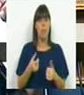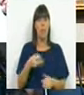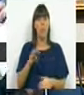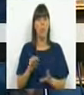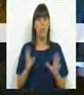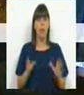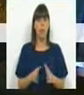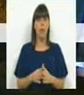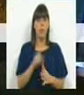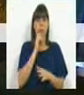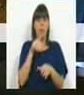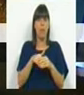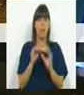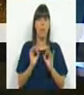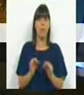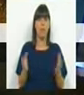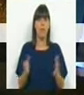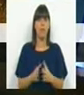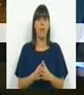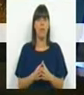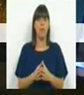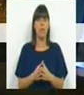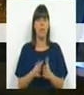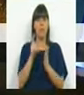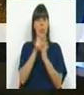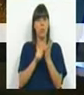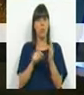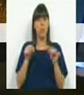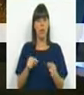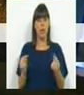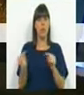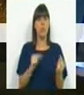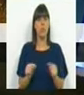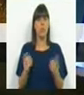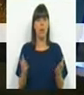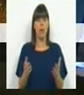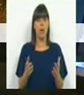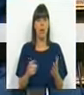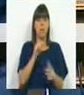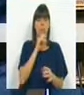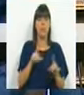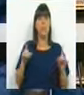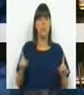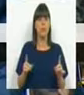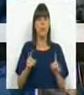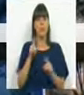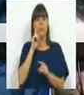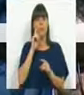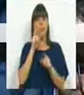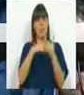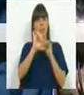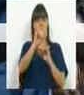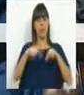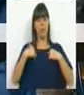Partido Socialista possa votar favoravelmente os pontos que estão em discussão e, porventura, reservar à